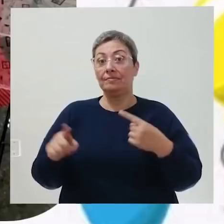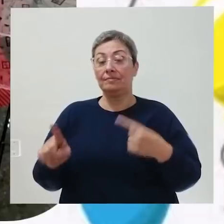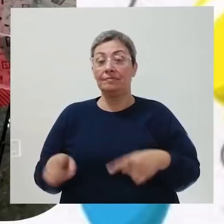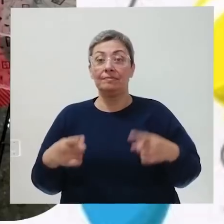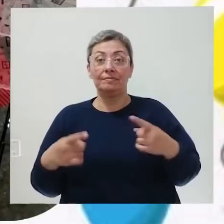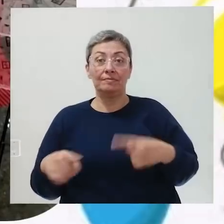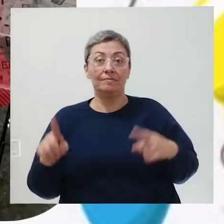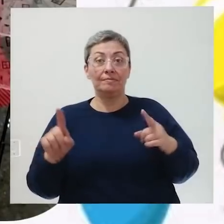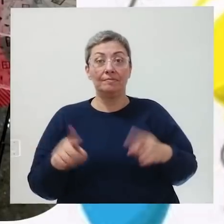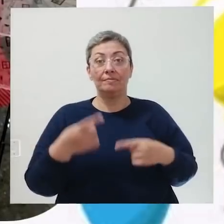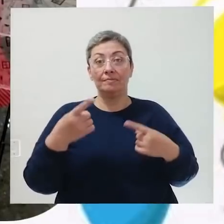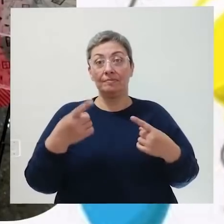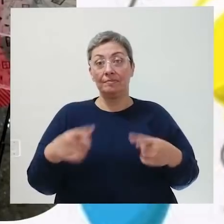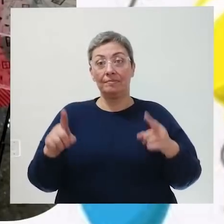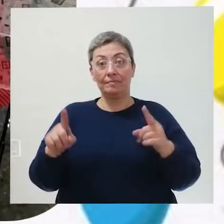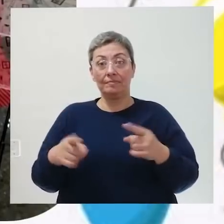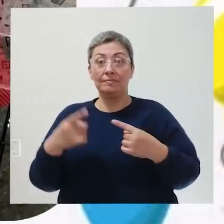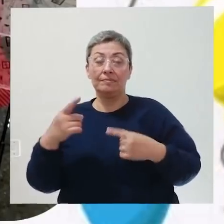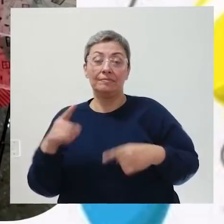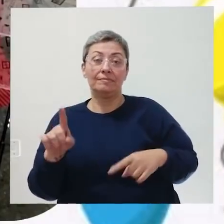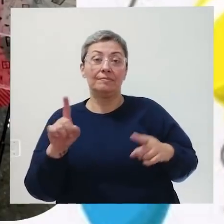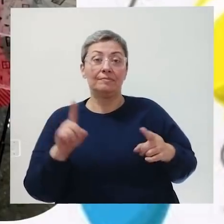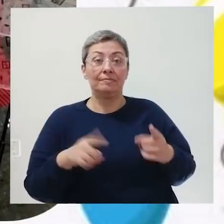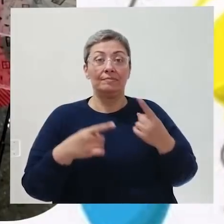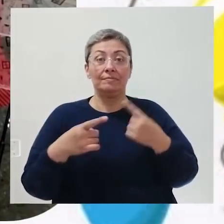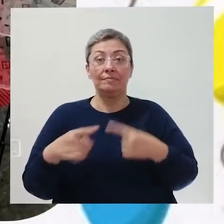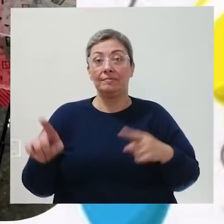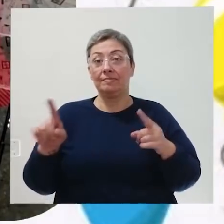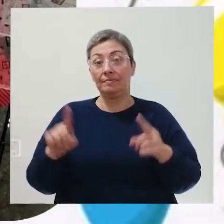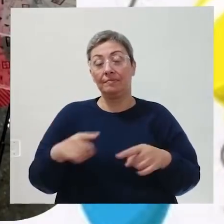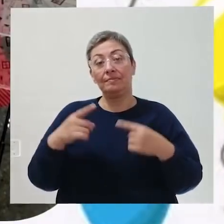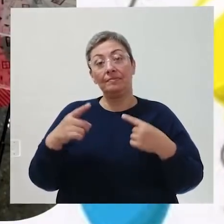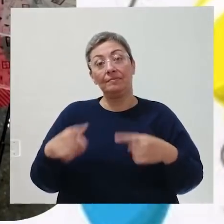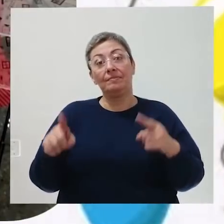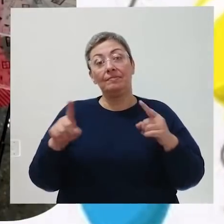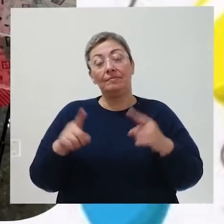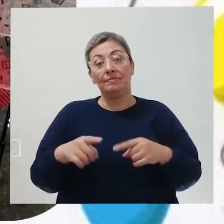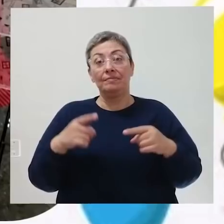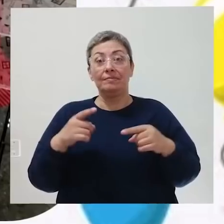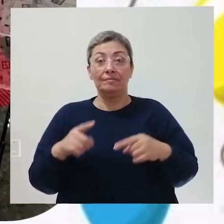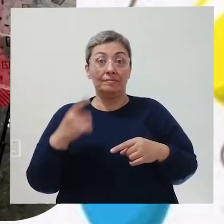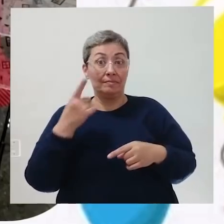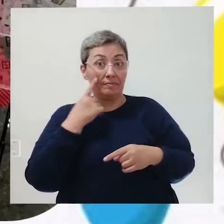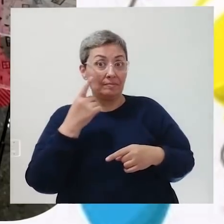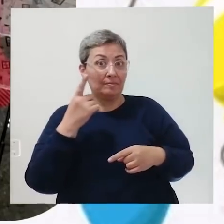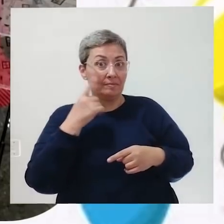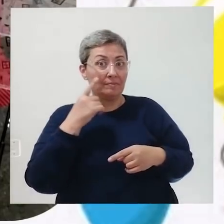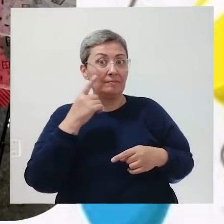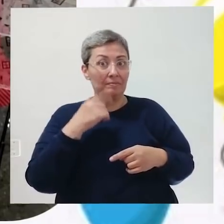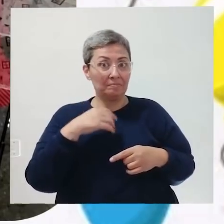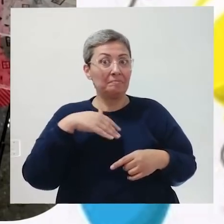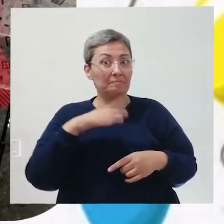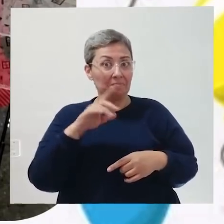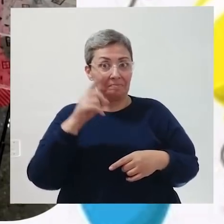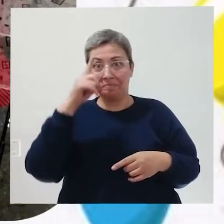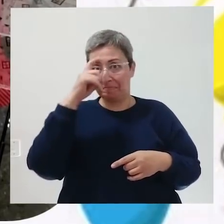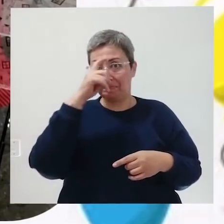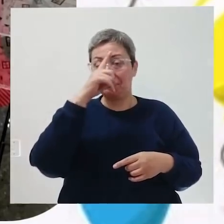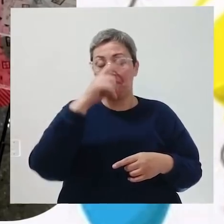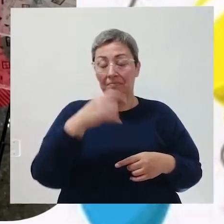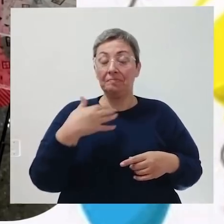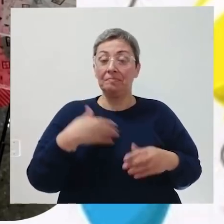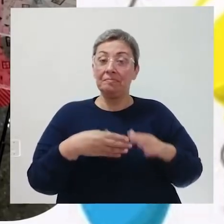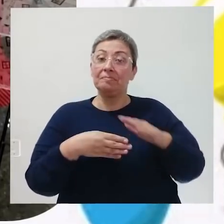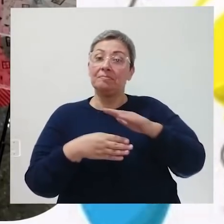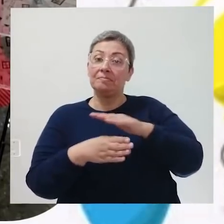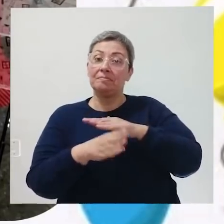tchu-tchu-tchá, tchu-tchu-tchá-tchá-tchá. Tchu-tchu-tchá, tchu-tchu-tchá, tchu-tchu-tchá-tchá-tchá. Olha, tá ficando